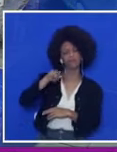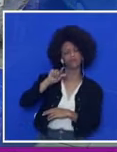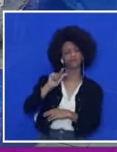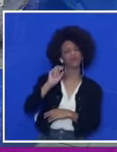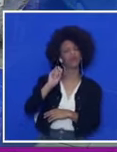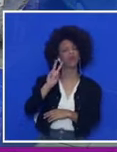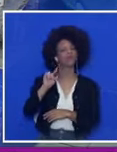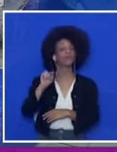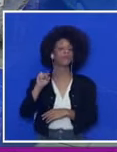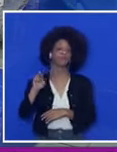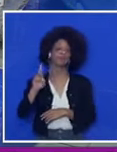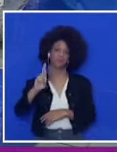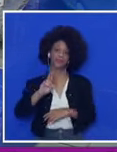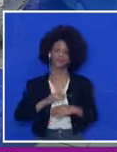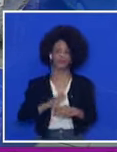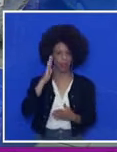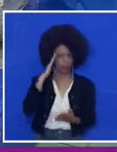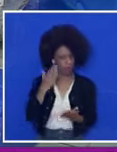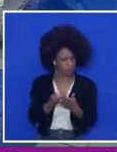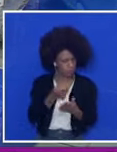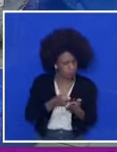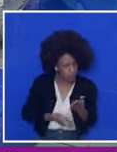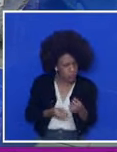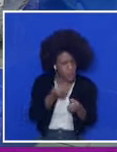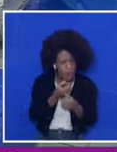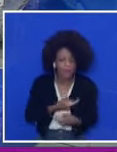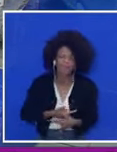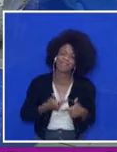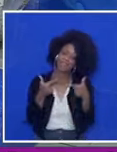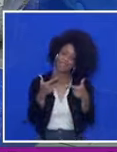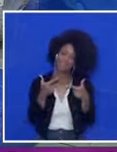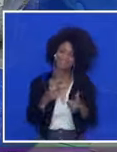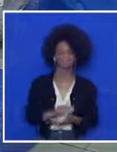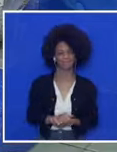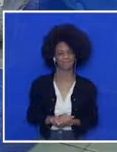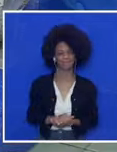loterias.caixa.gov.br. Acredite, aposte e boa sorte!